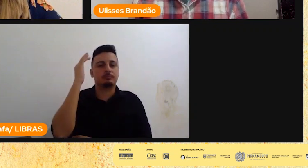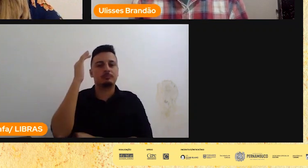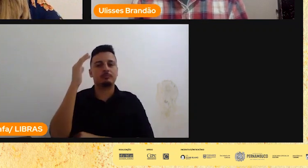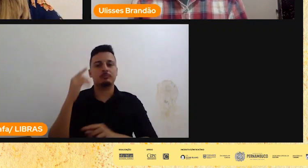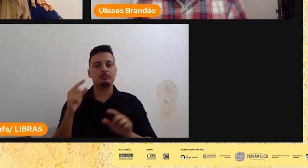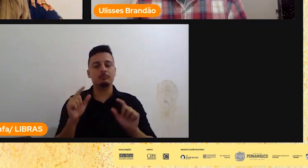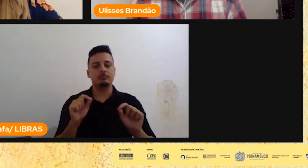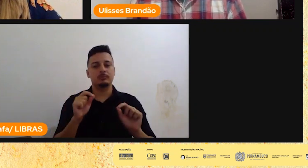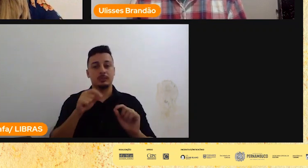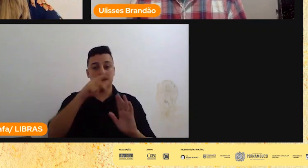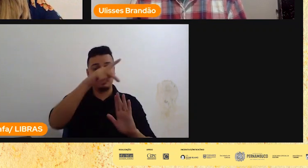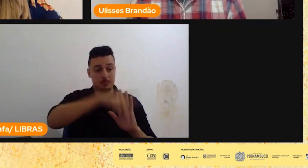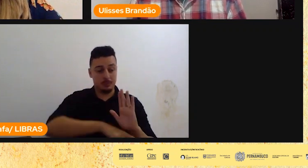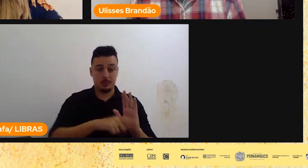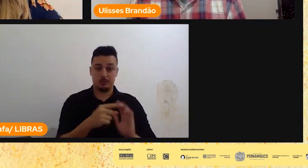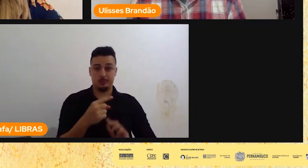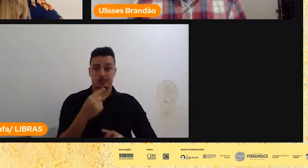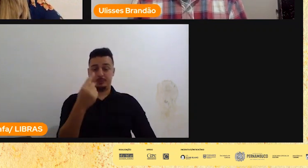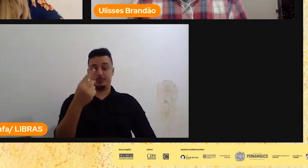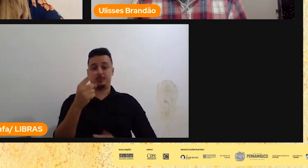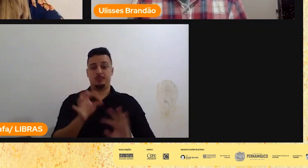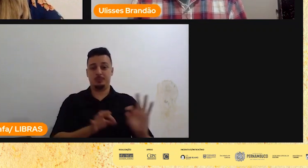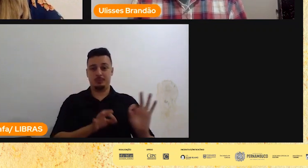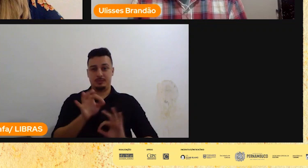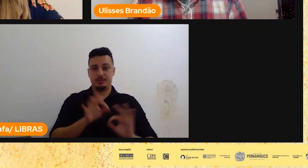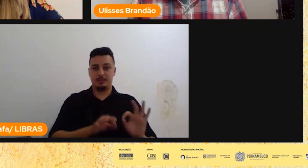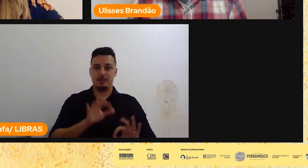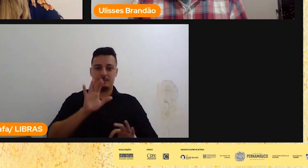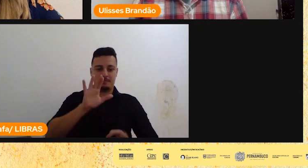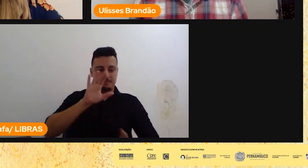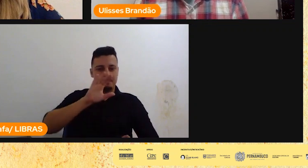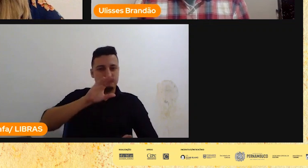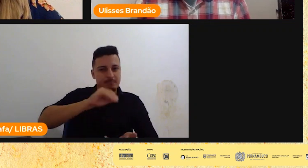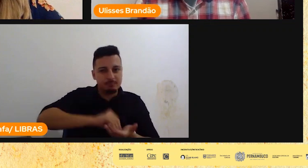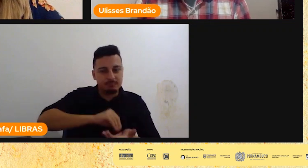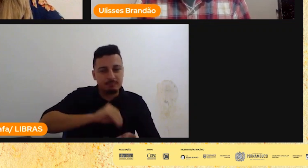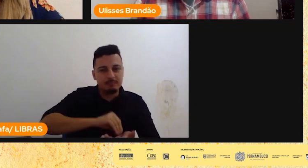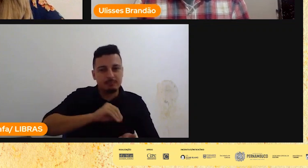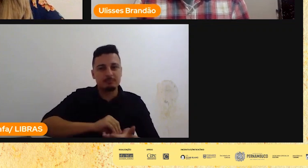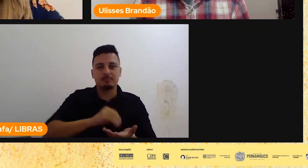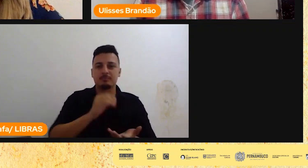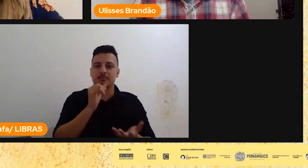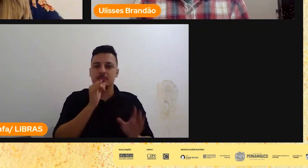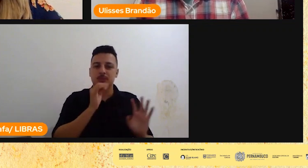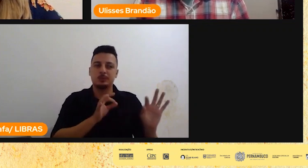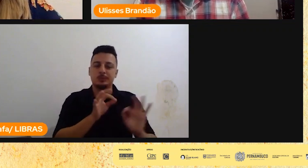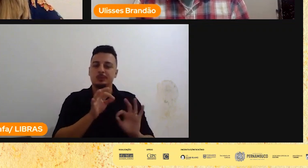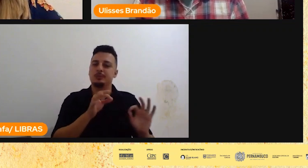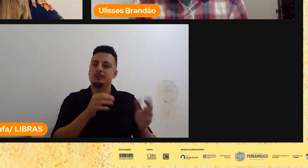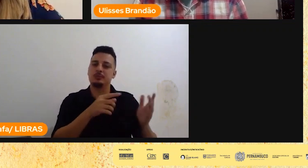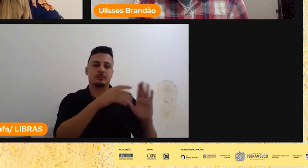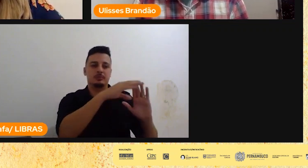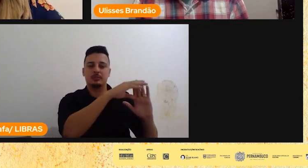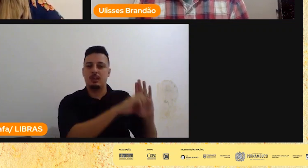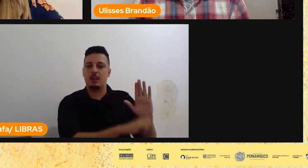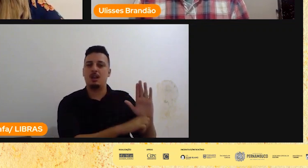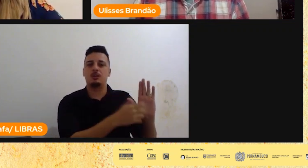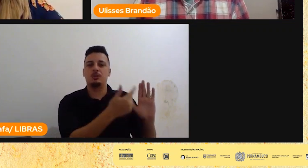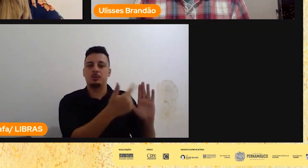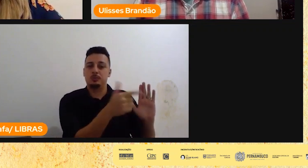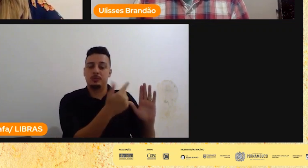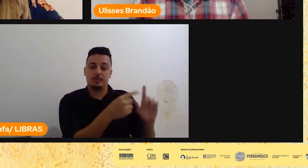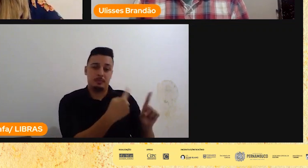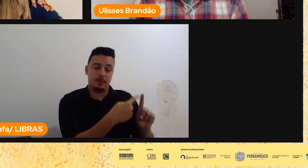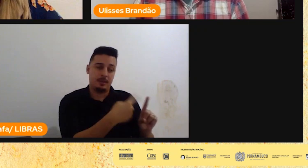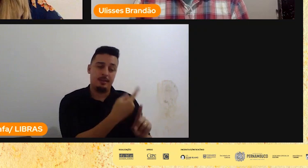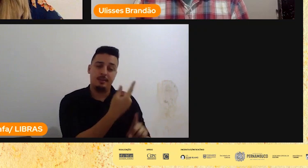de animação, mas obviamente que não é um edital muito convidativo para fazer animação em longa-metragem, porque ele é de baixo orçamento, né,